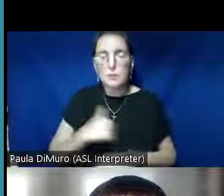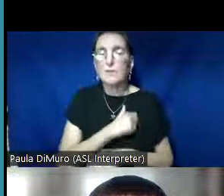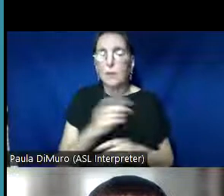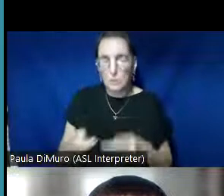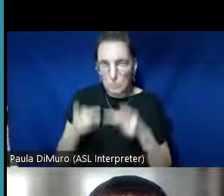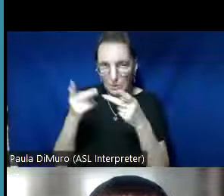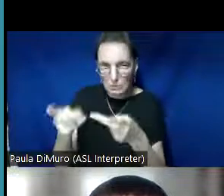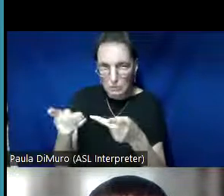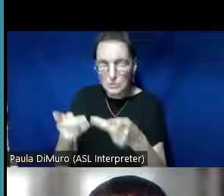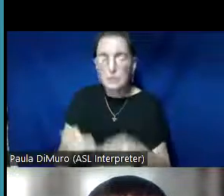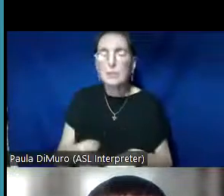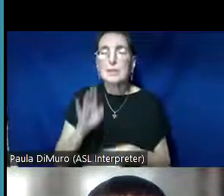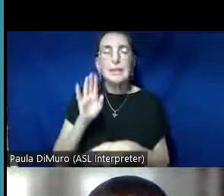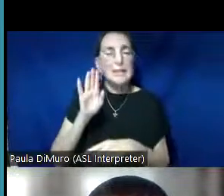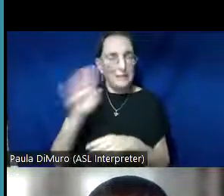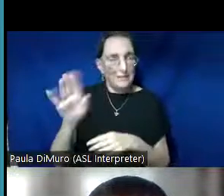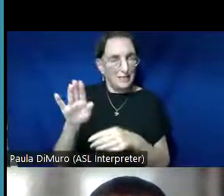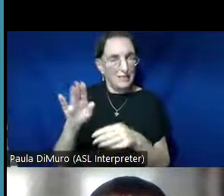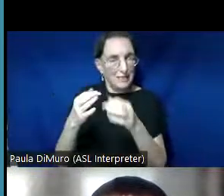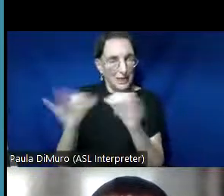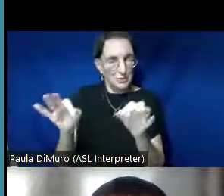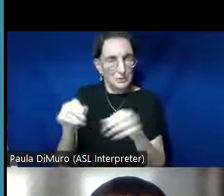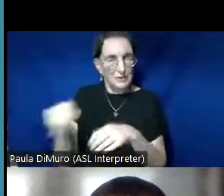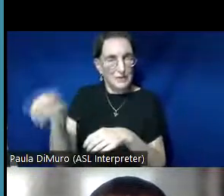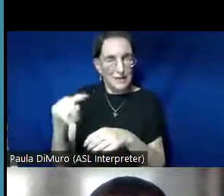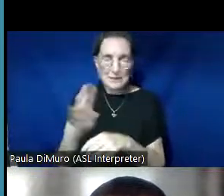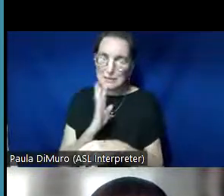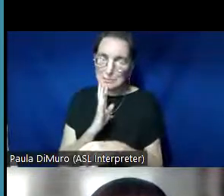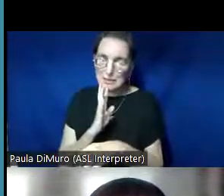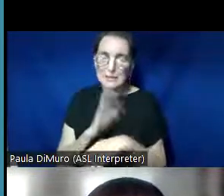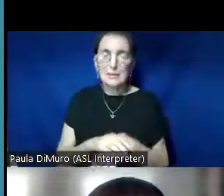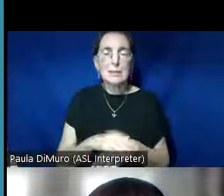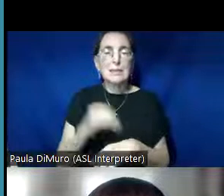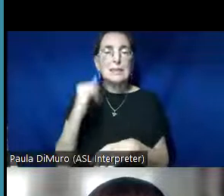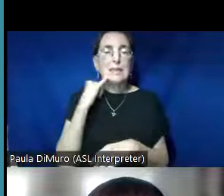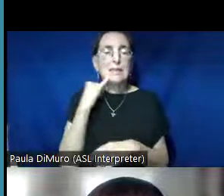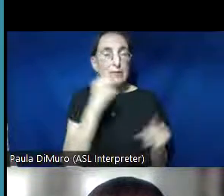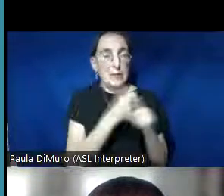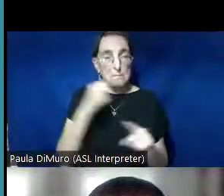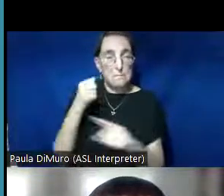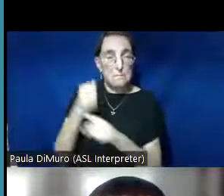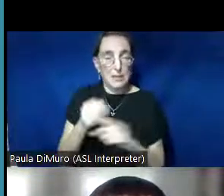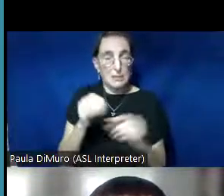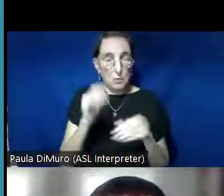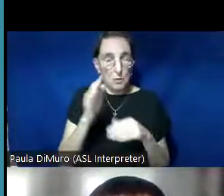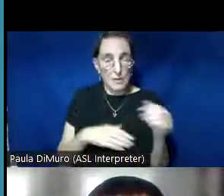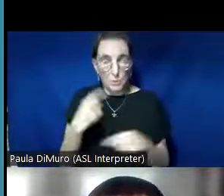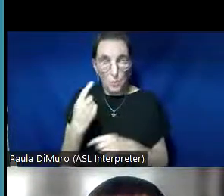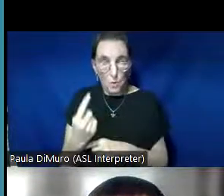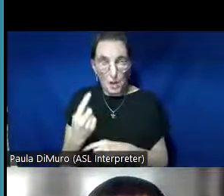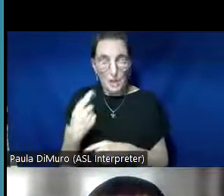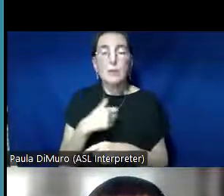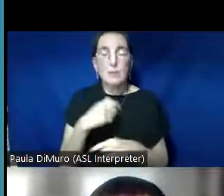sobre procedimentos de departamento e audiências públicas, na casos que têm impacto de mais de